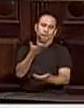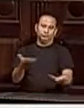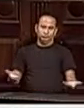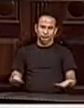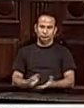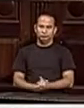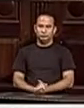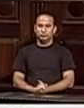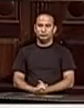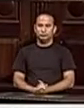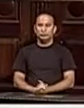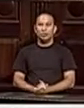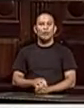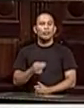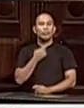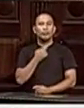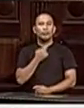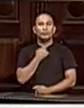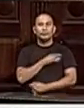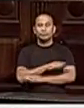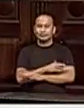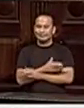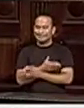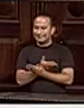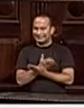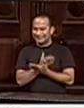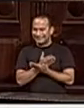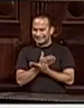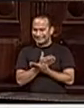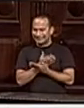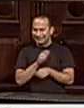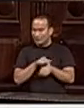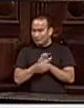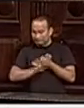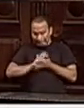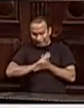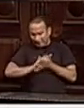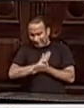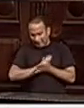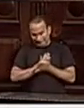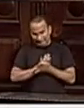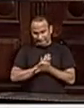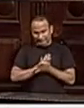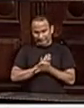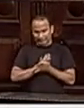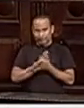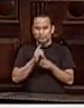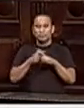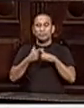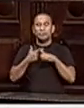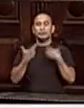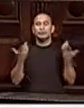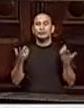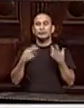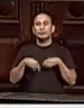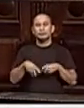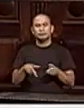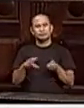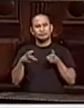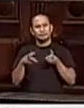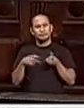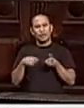Janeiro. Nós não podemos de forma alguma. E isso daí, focando mais a questão